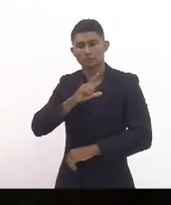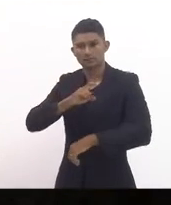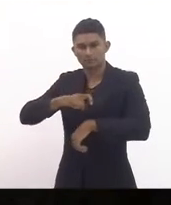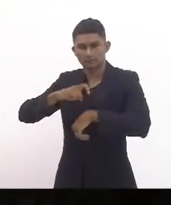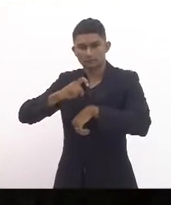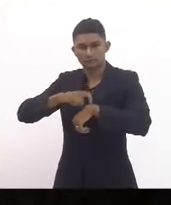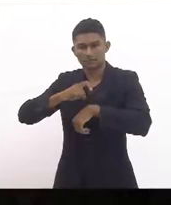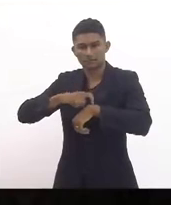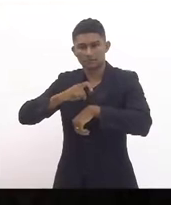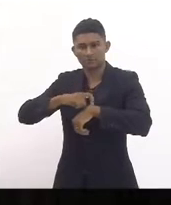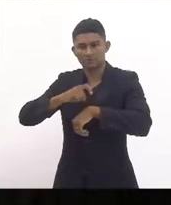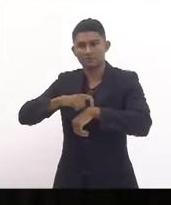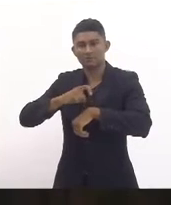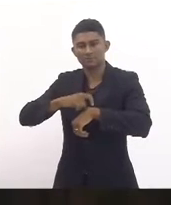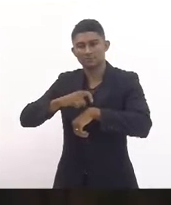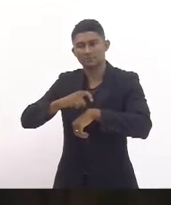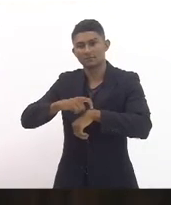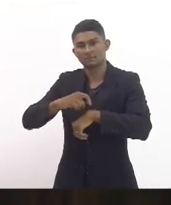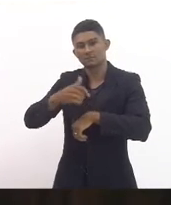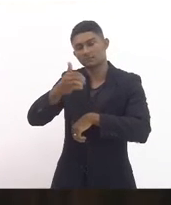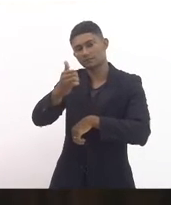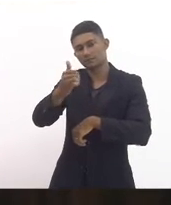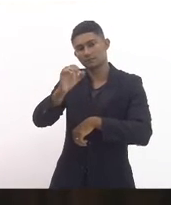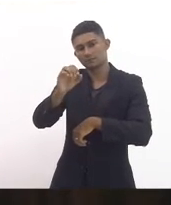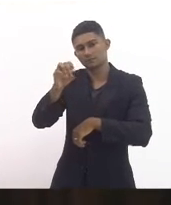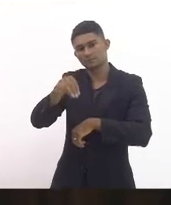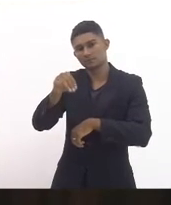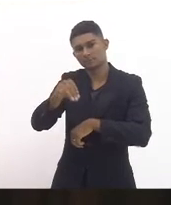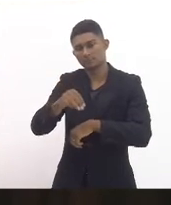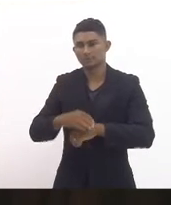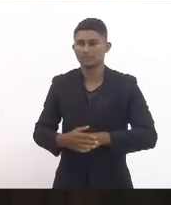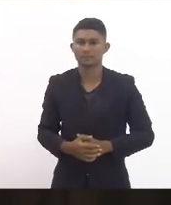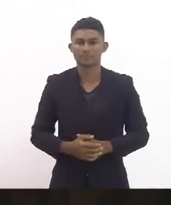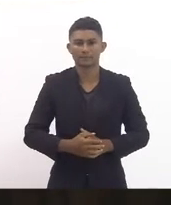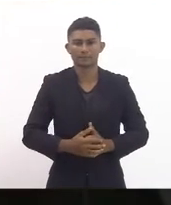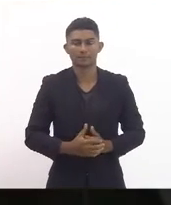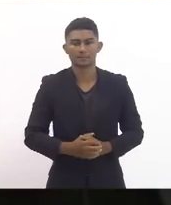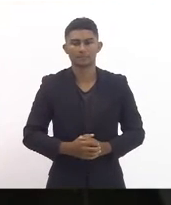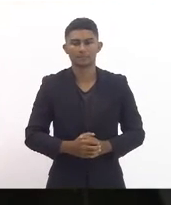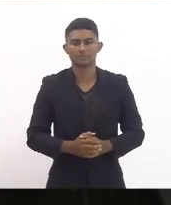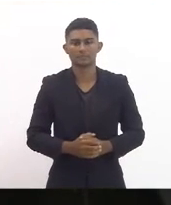longevos minutos previstos no regimento interno da casa